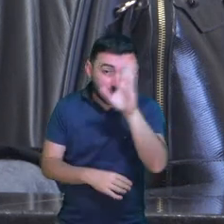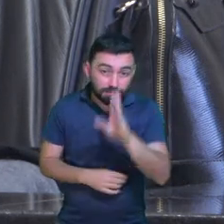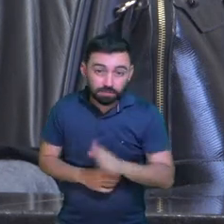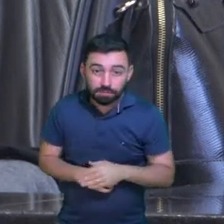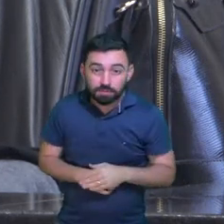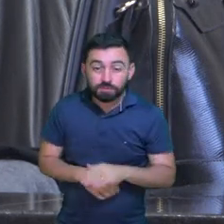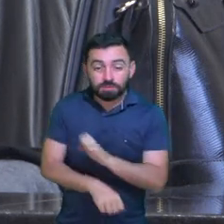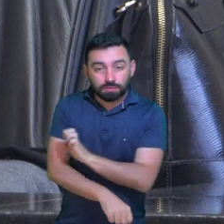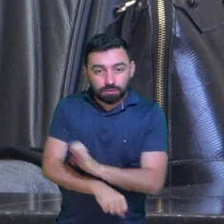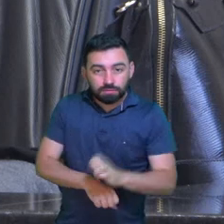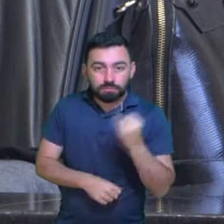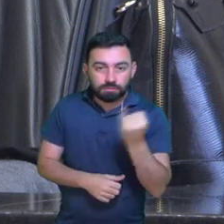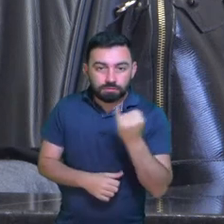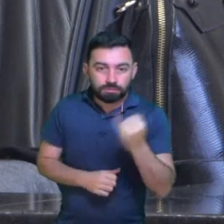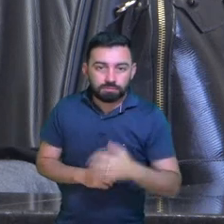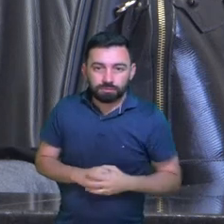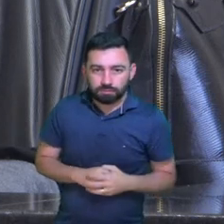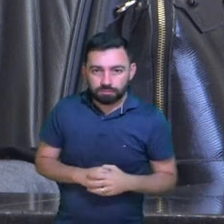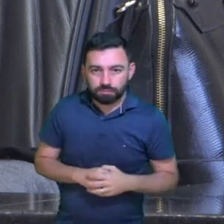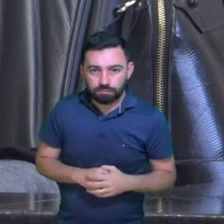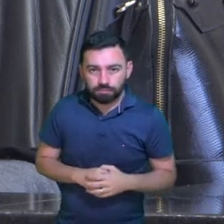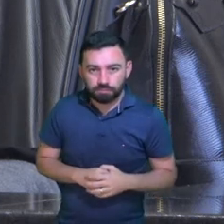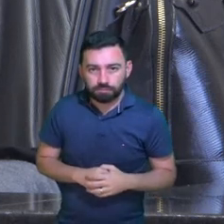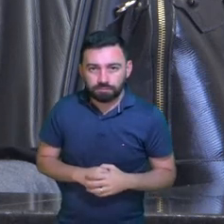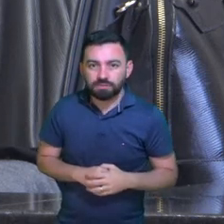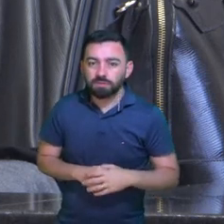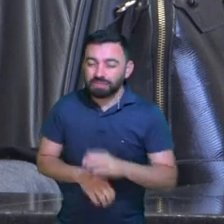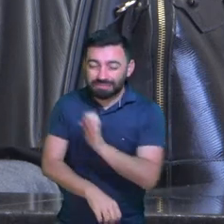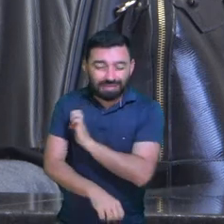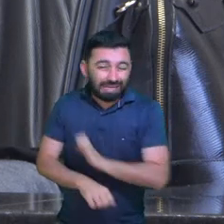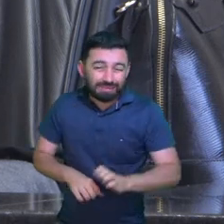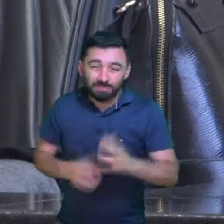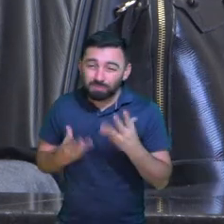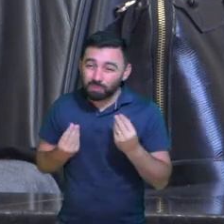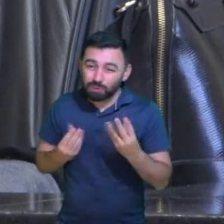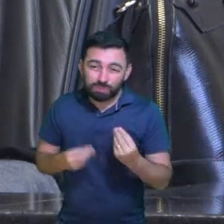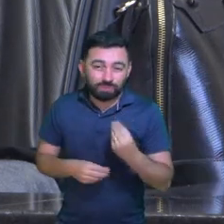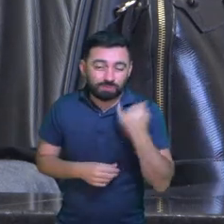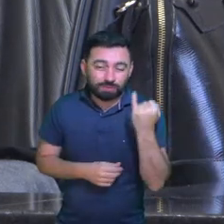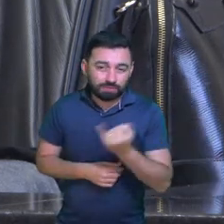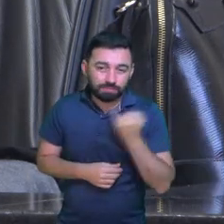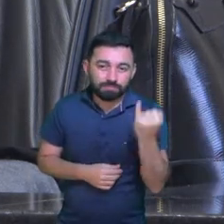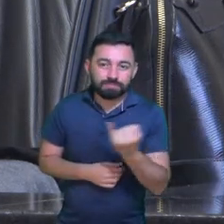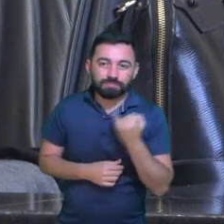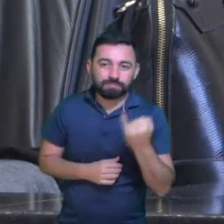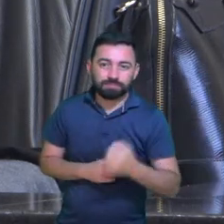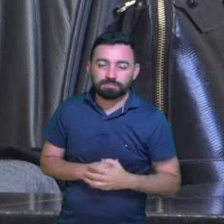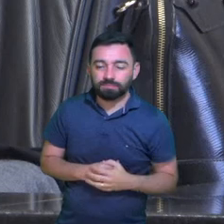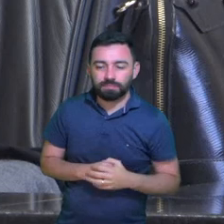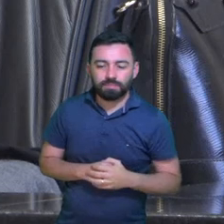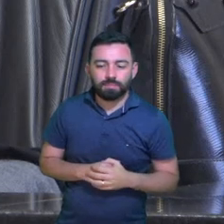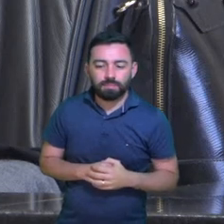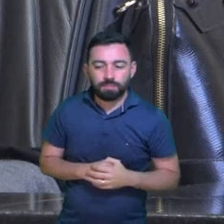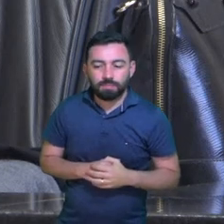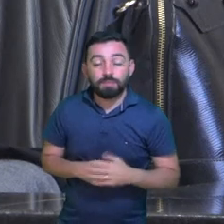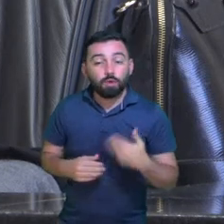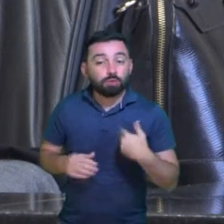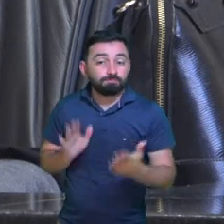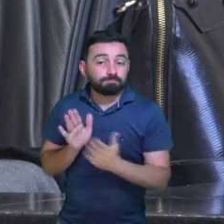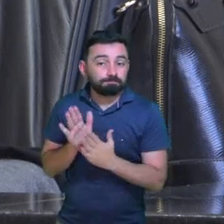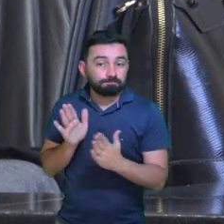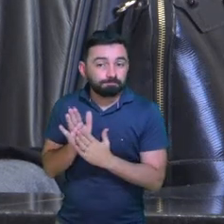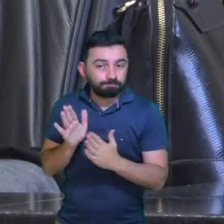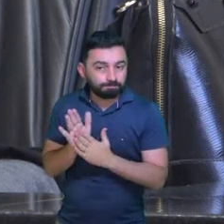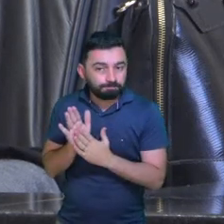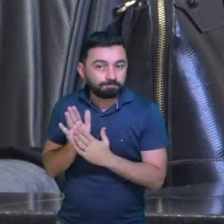muito importante Deputado muito importante o estágio é extremamente importante bom a nossa proposição vou deixar